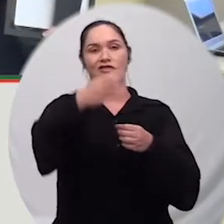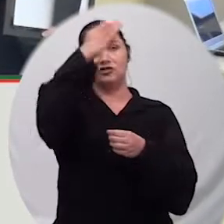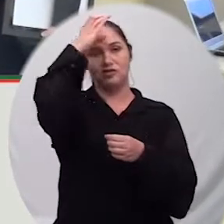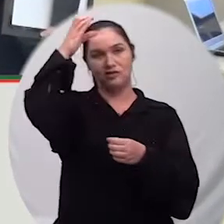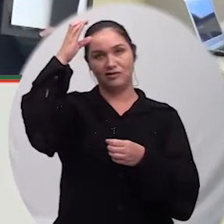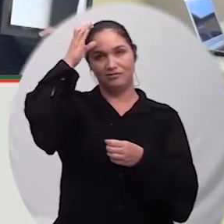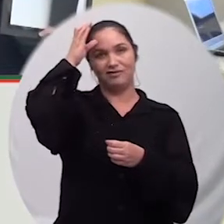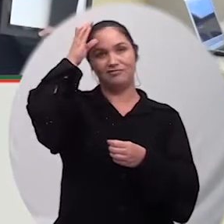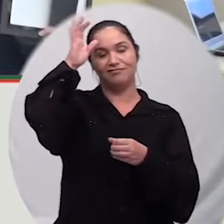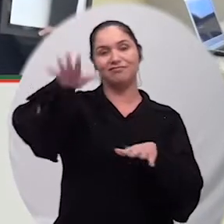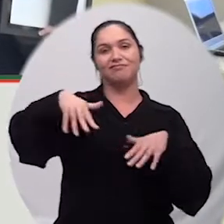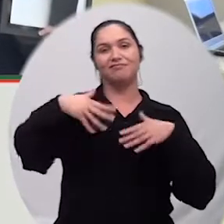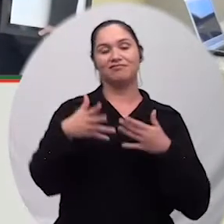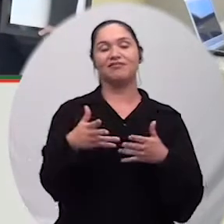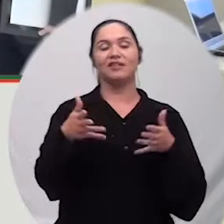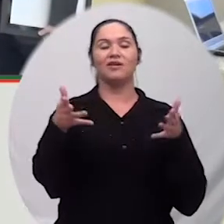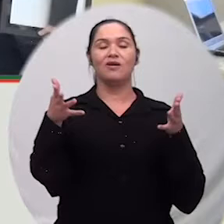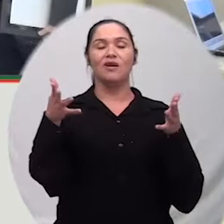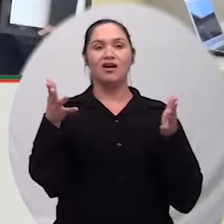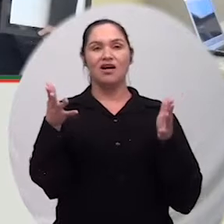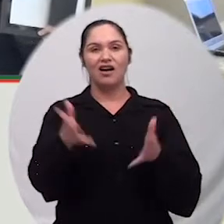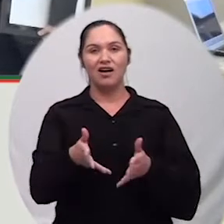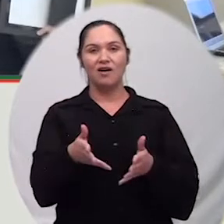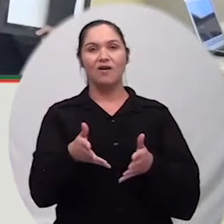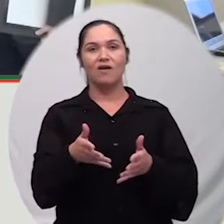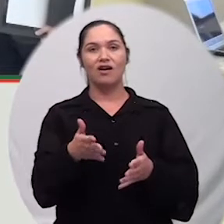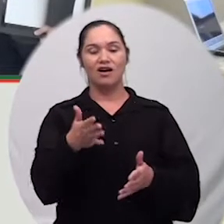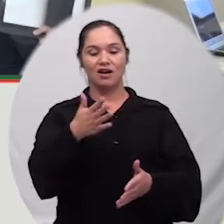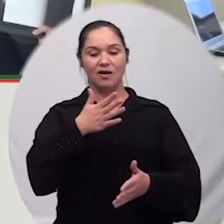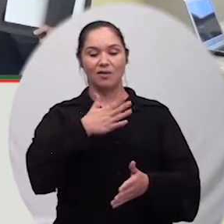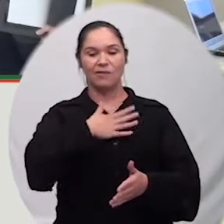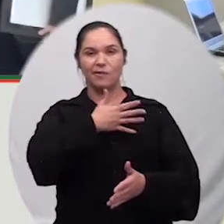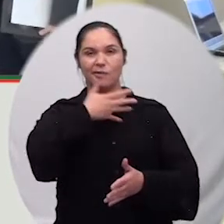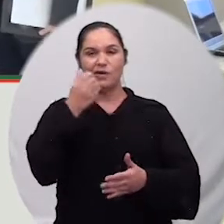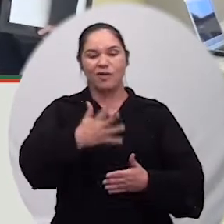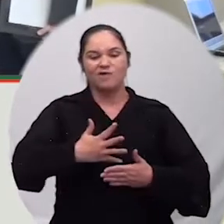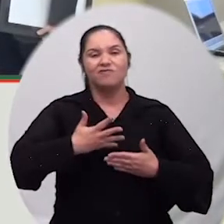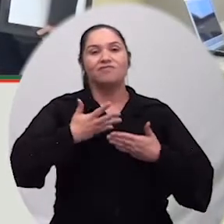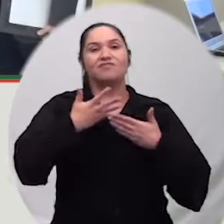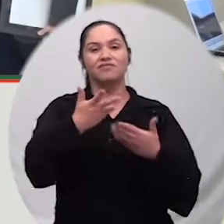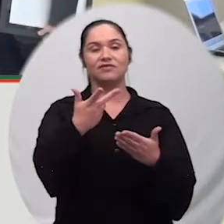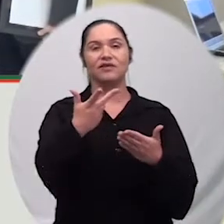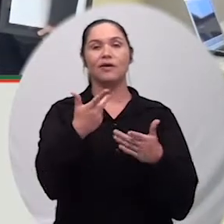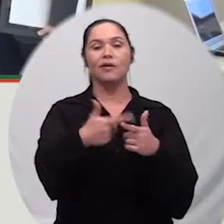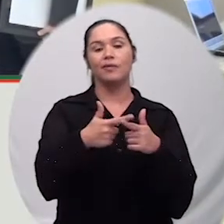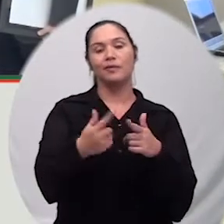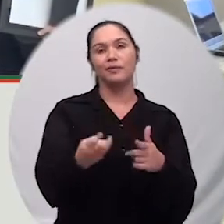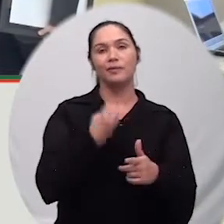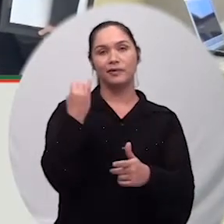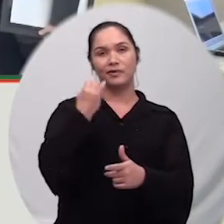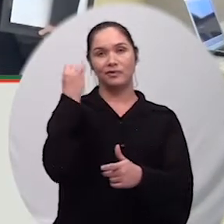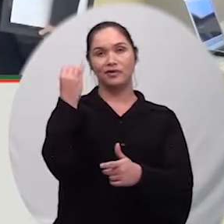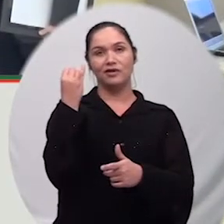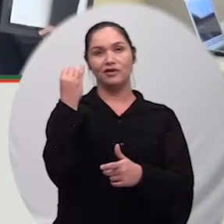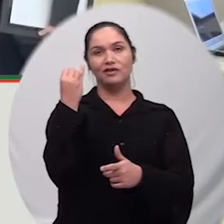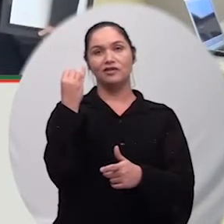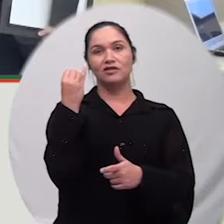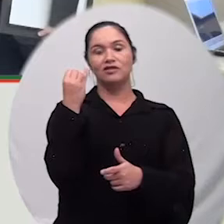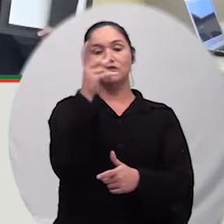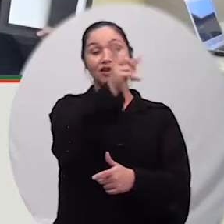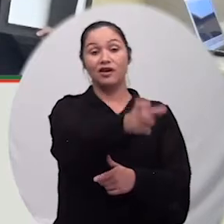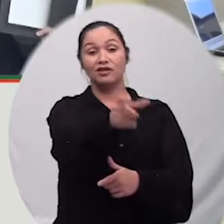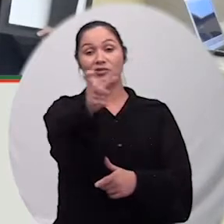de hoje daqui eu quero dar mais e mais e mais de mim. E o mais importante para mim é o carinho de todas as